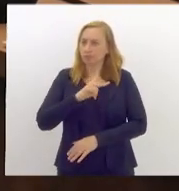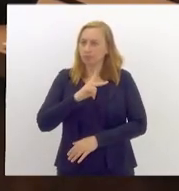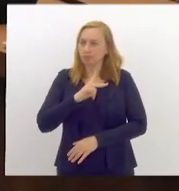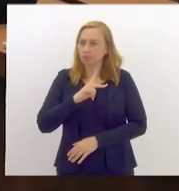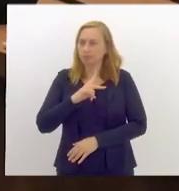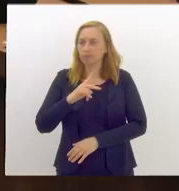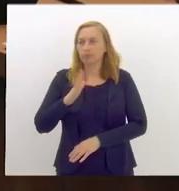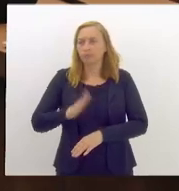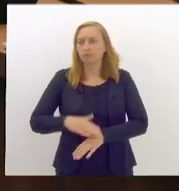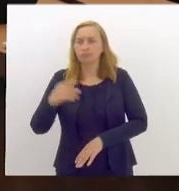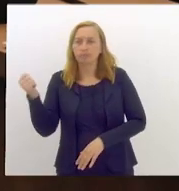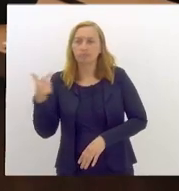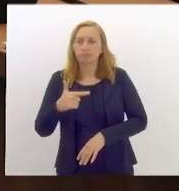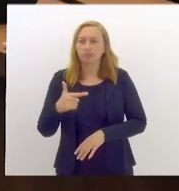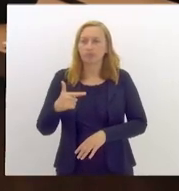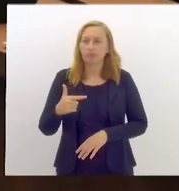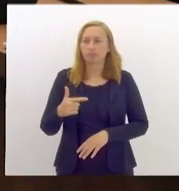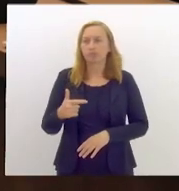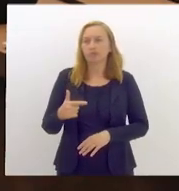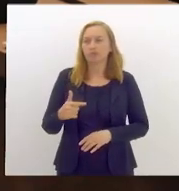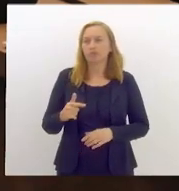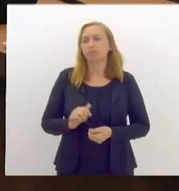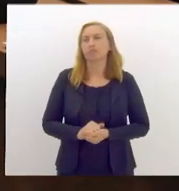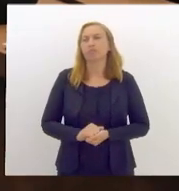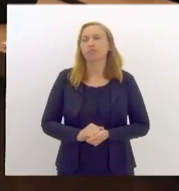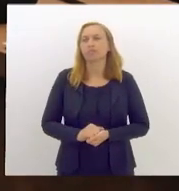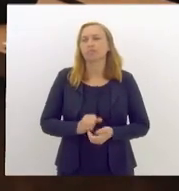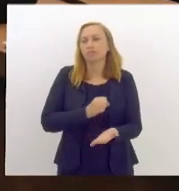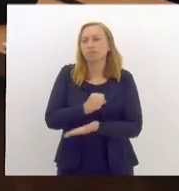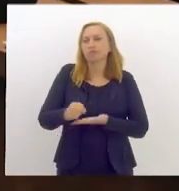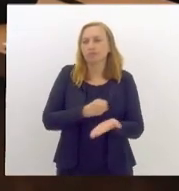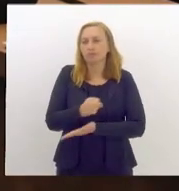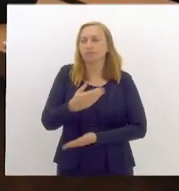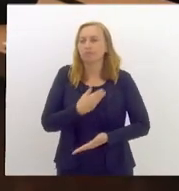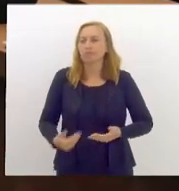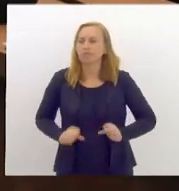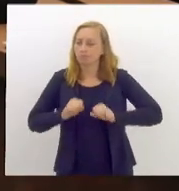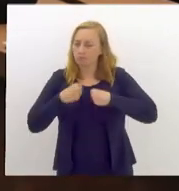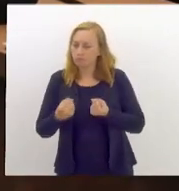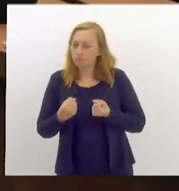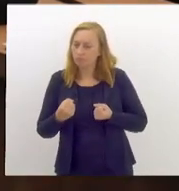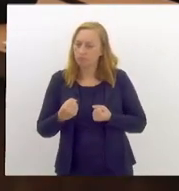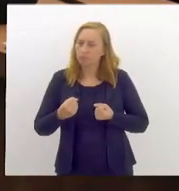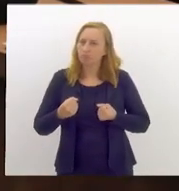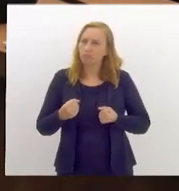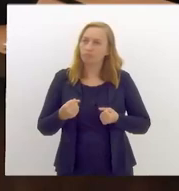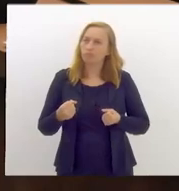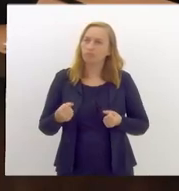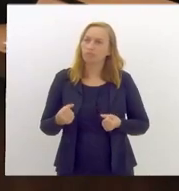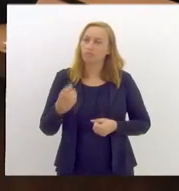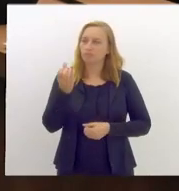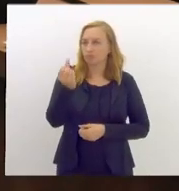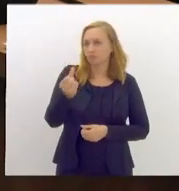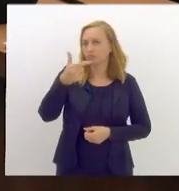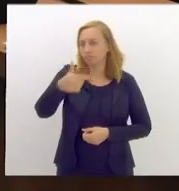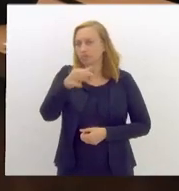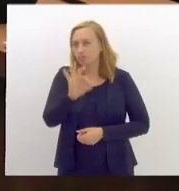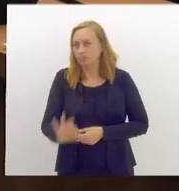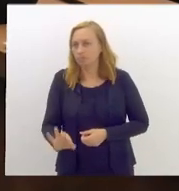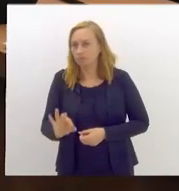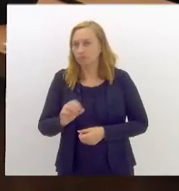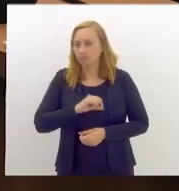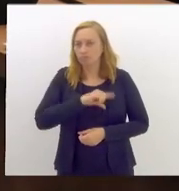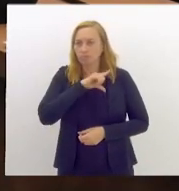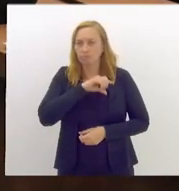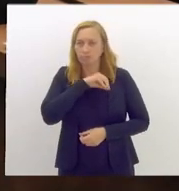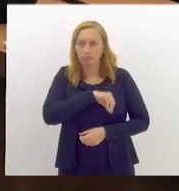maior da Assembleia Legislativa e da base do governo que está defendendo com unhas e dentes 62% de